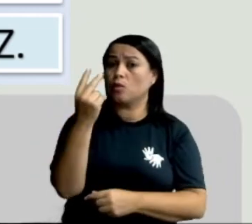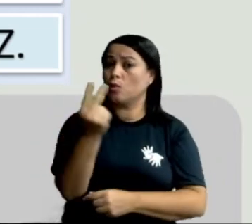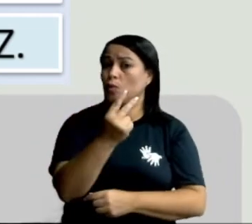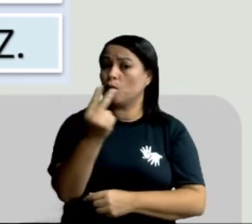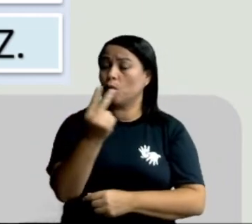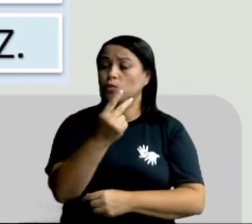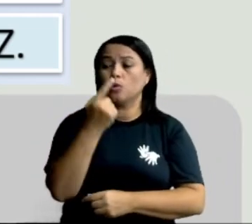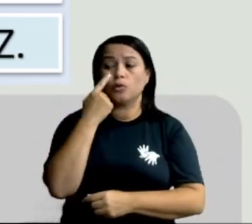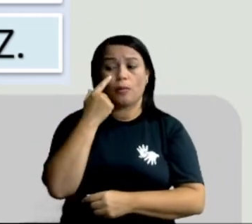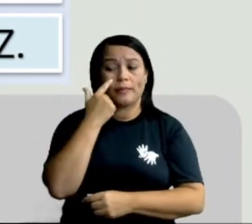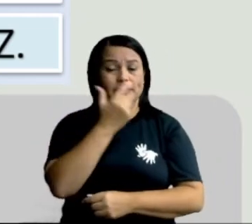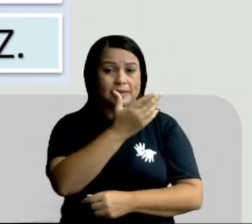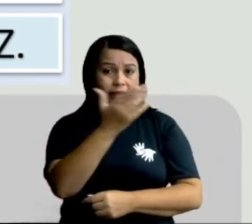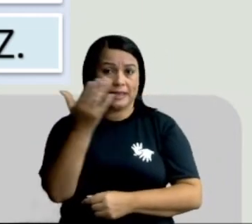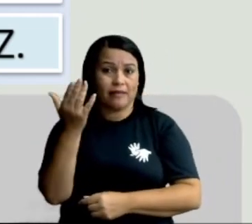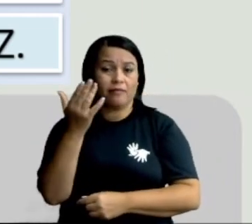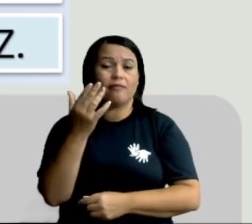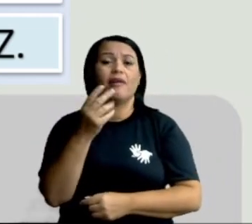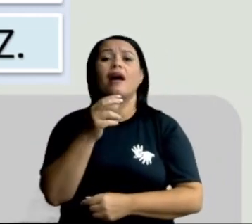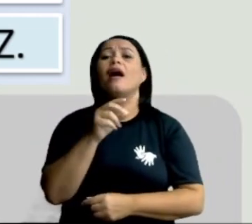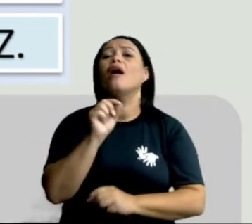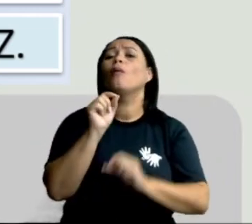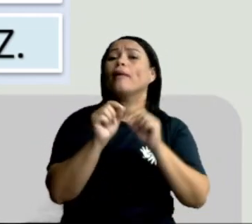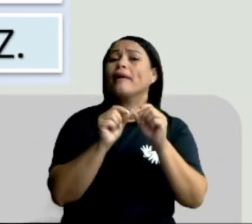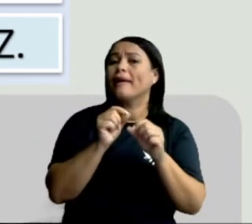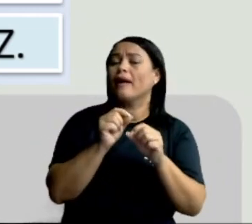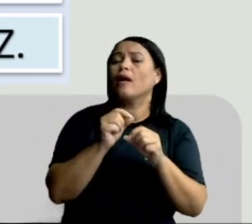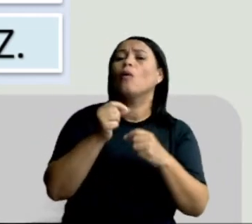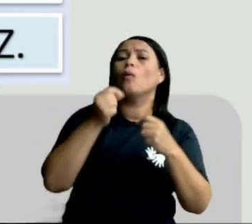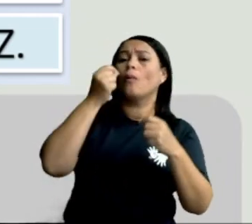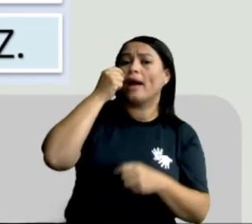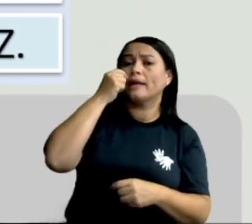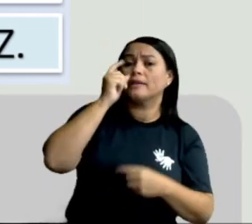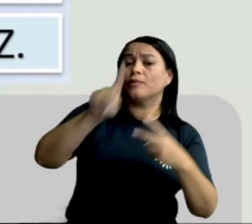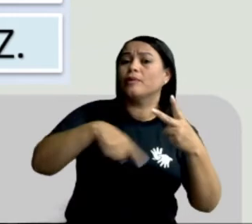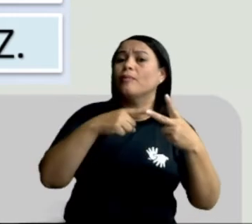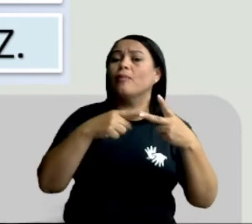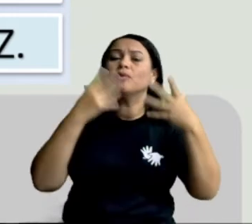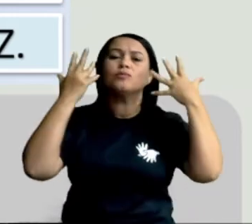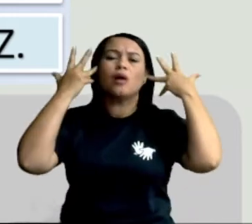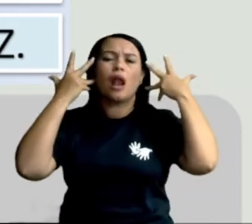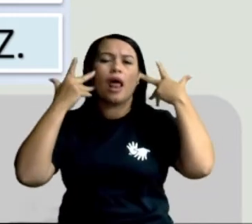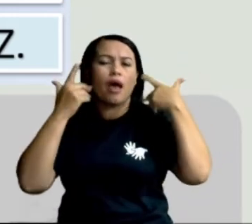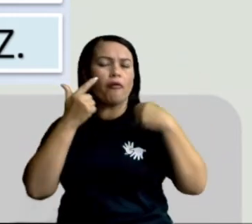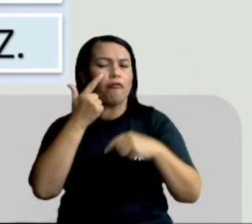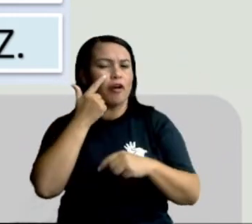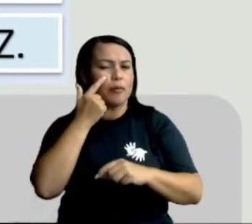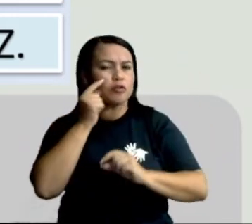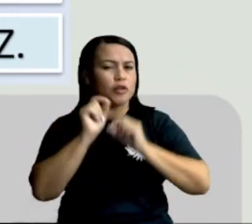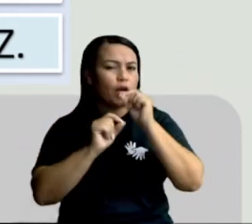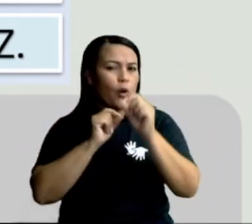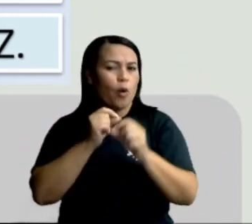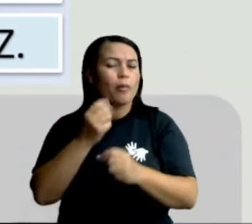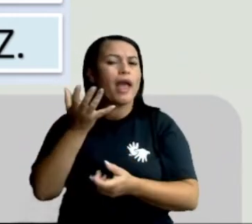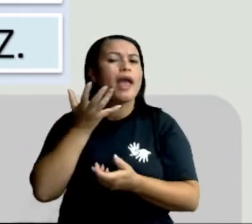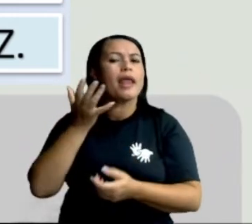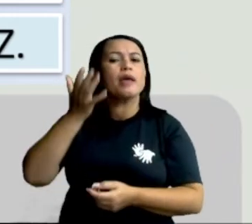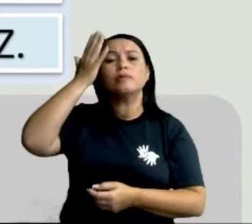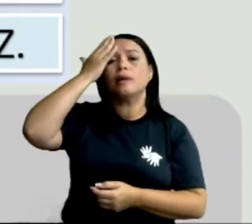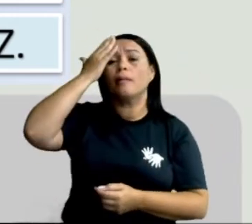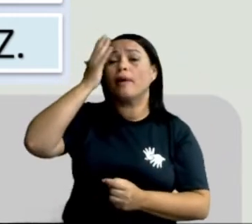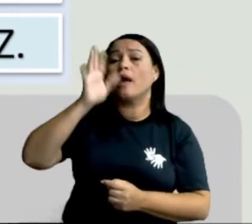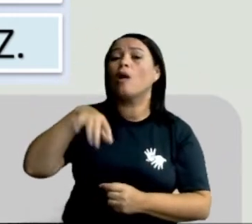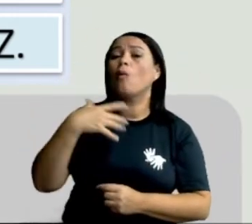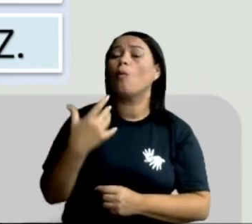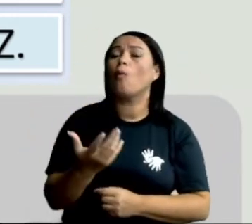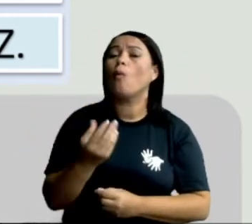tá aqui bem, tá grifado, ó, respectivamente, ratinho e leão. Então a gente quer saber quais foram